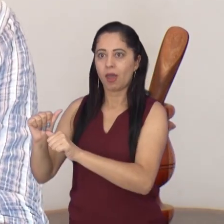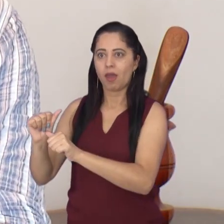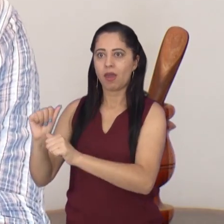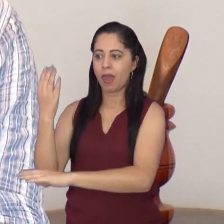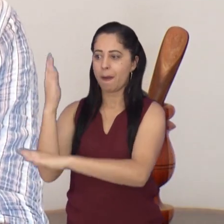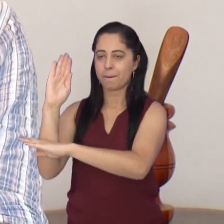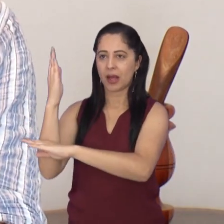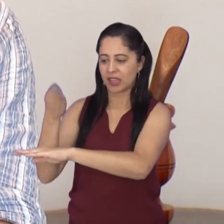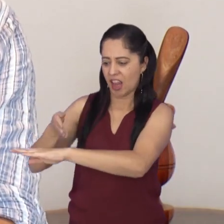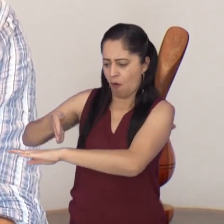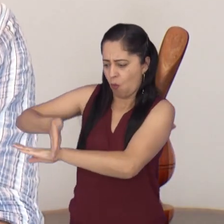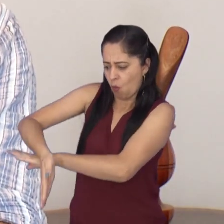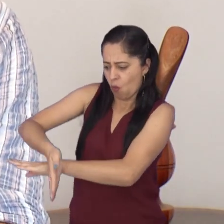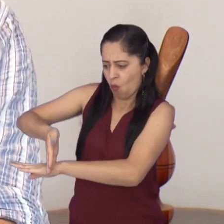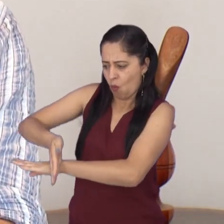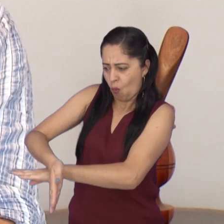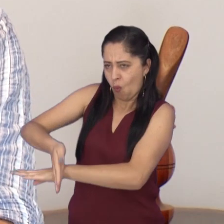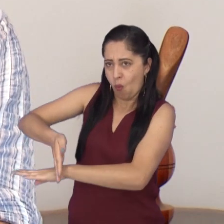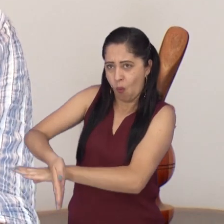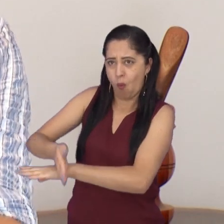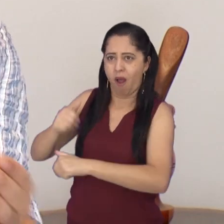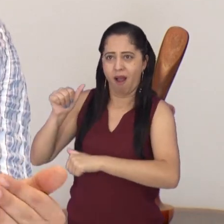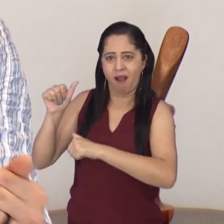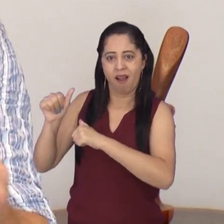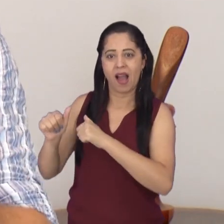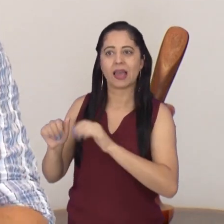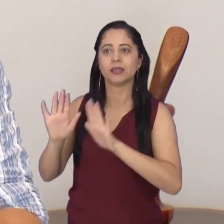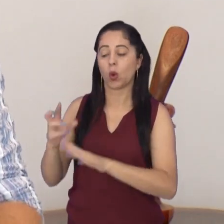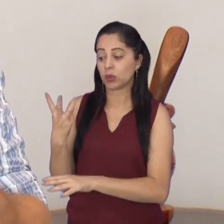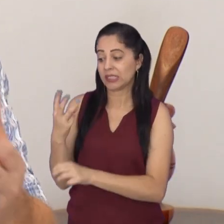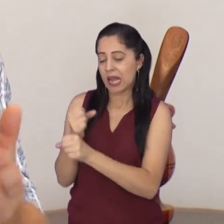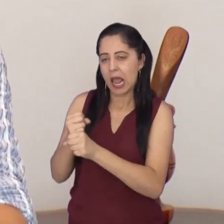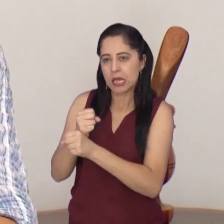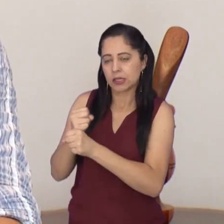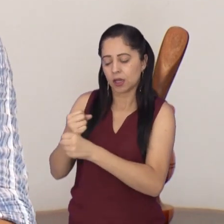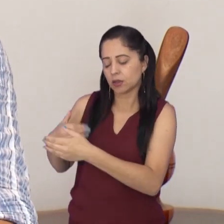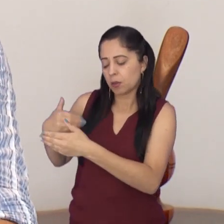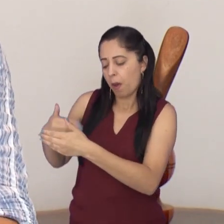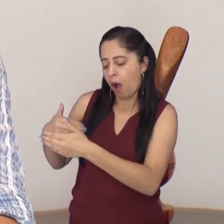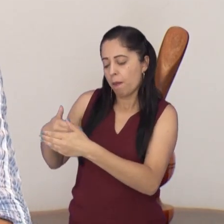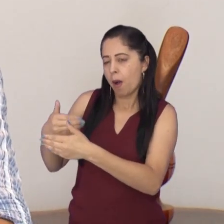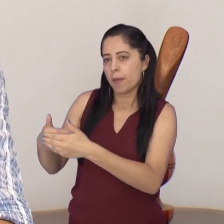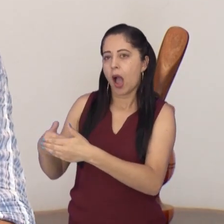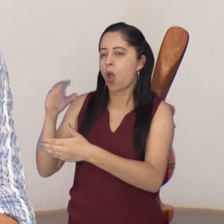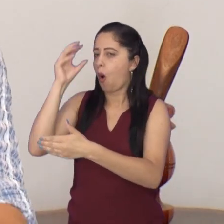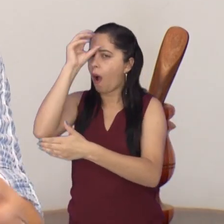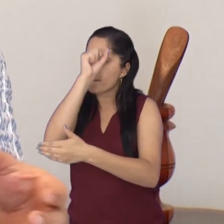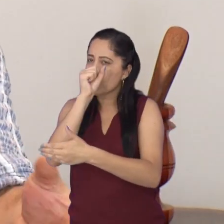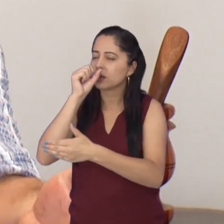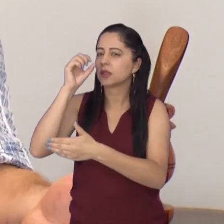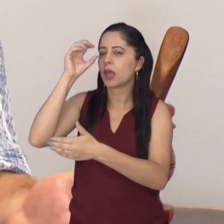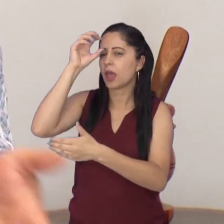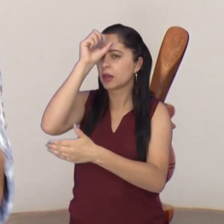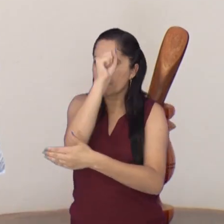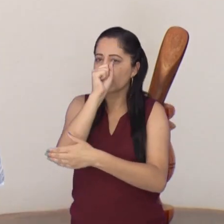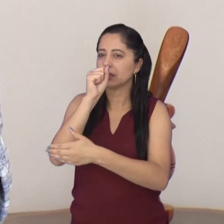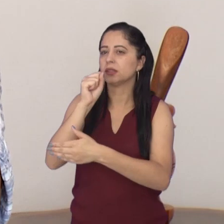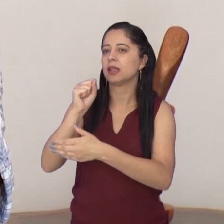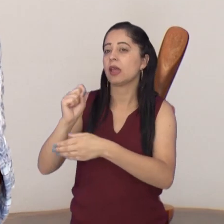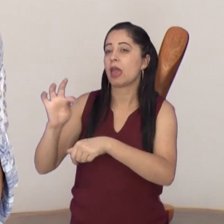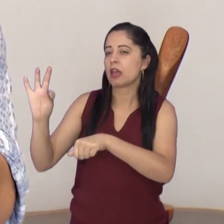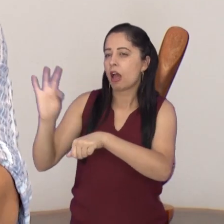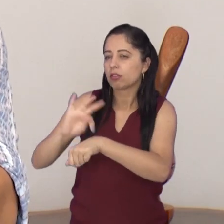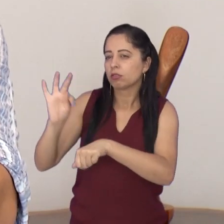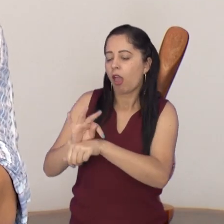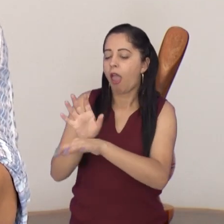E durante esse período de 3 anos eu fui desenvolvendo as técnicas para chegar nessa parte de